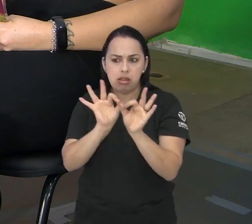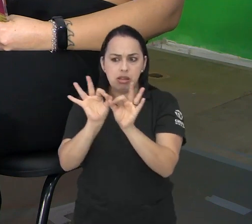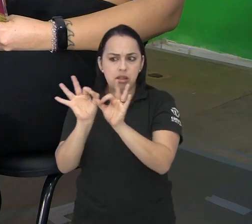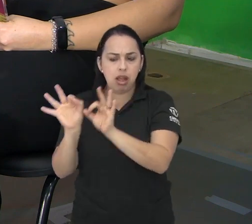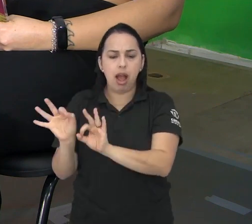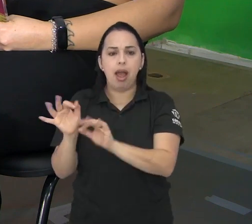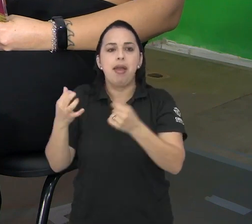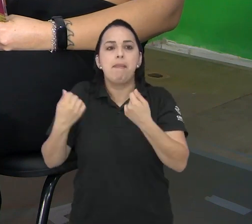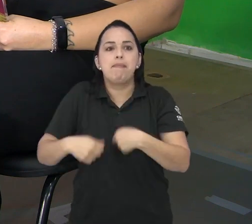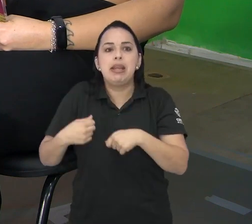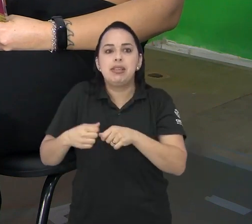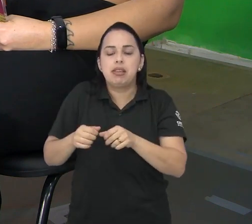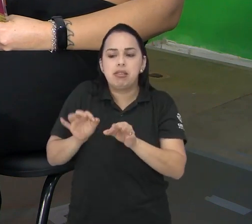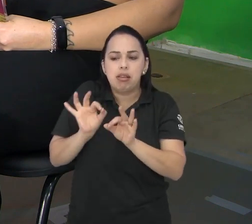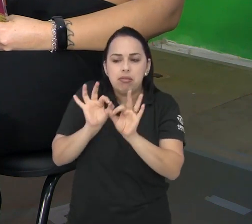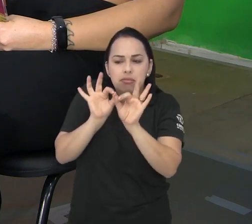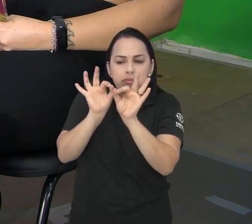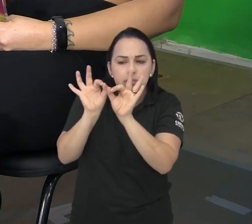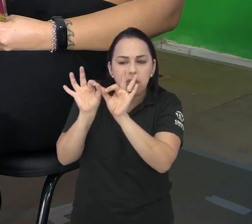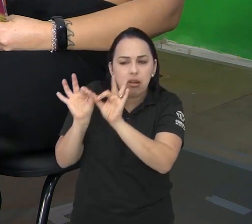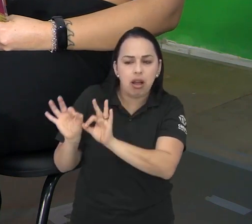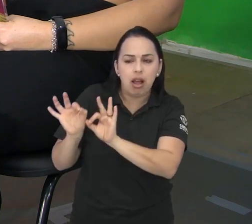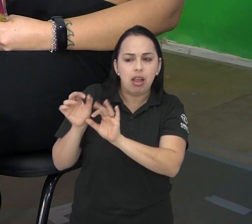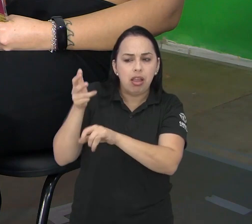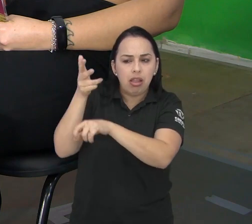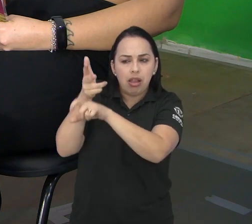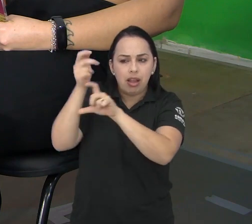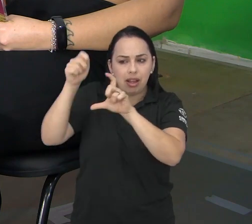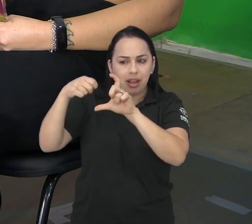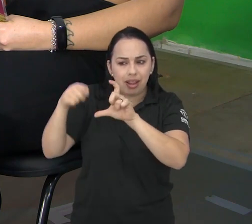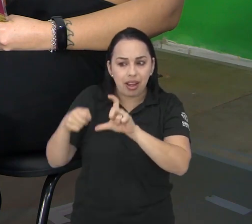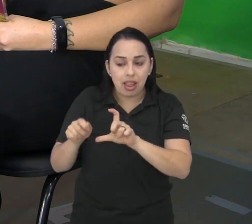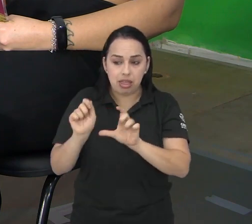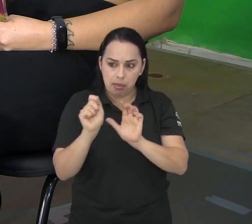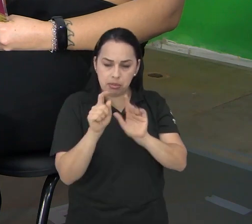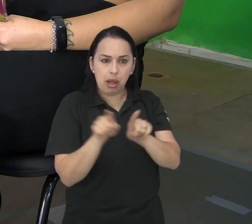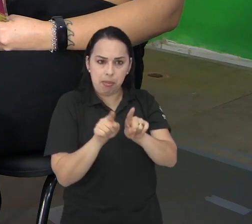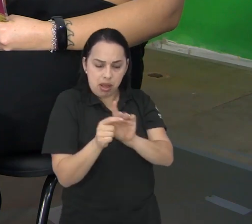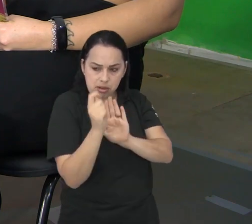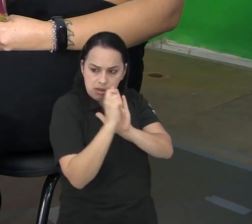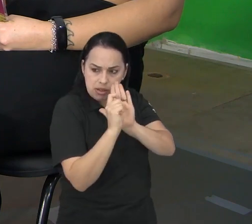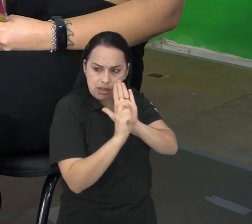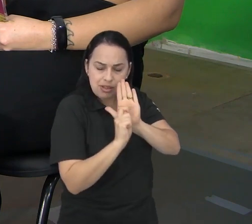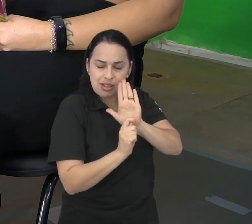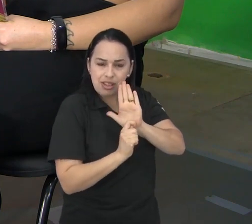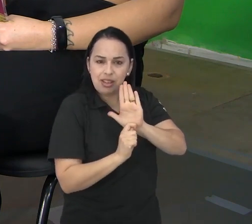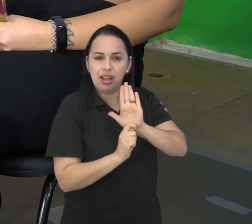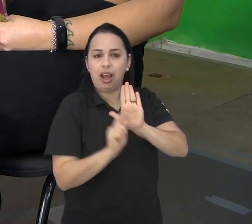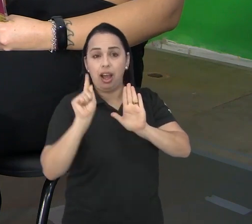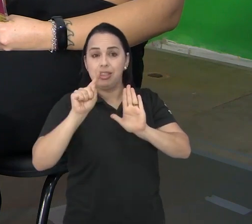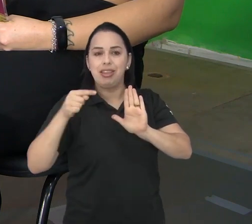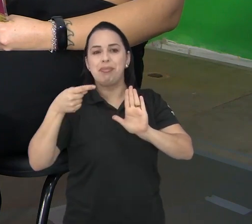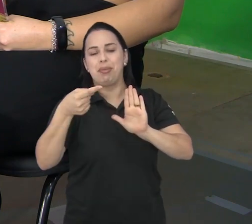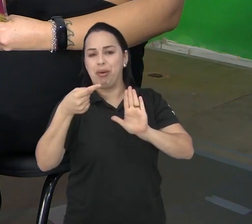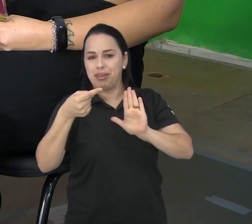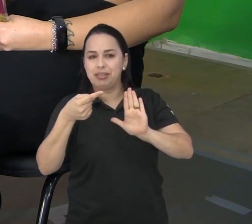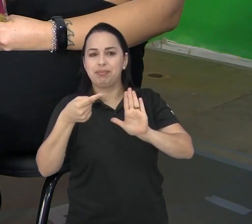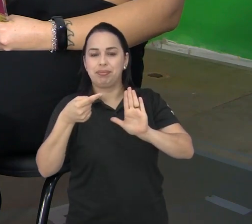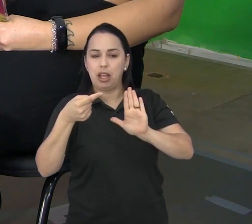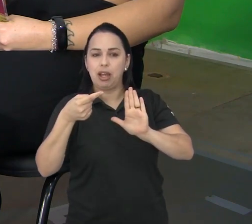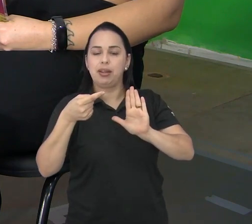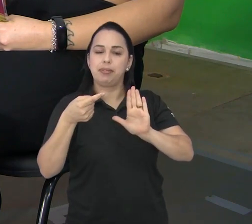preciso registrar isso, comecei a coletar isso no papel, escrever, e aí depois eu fiz todo